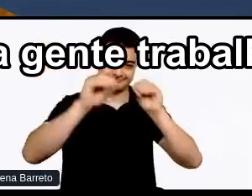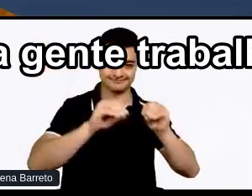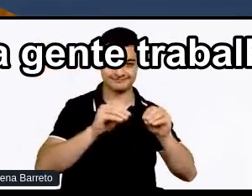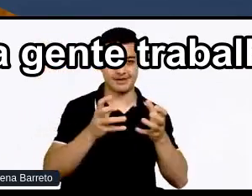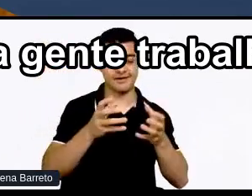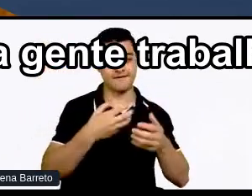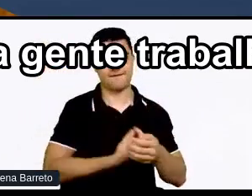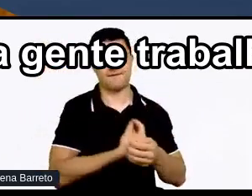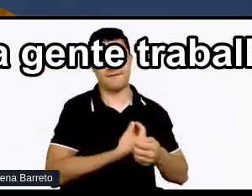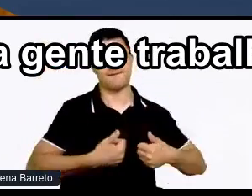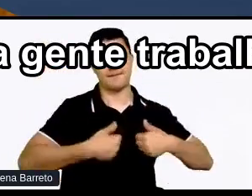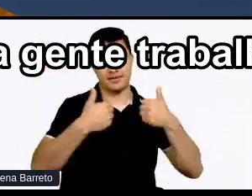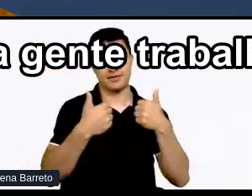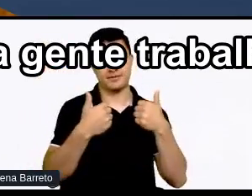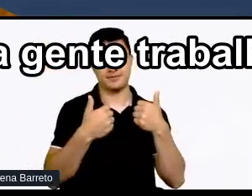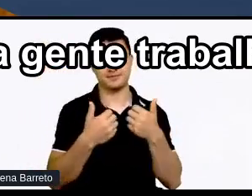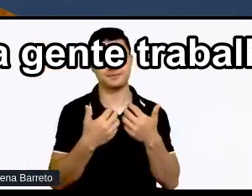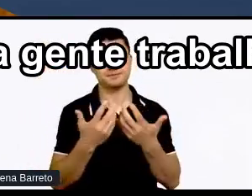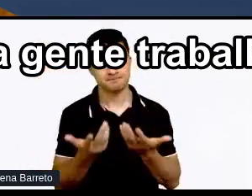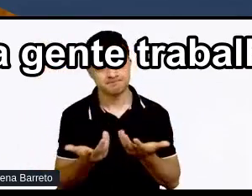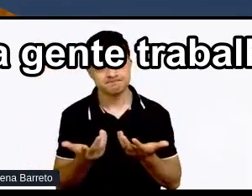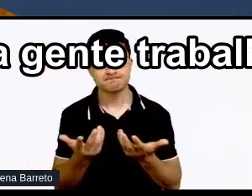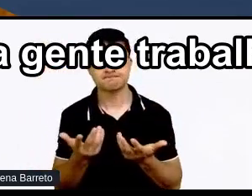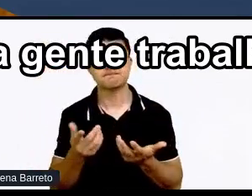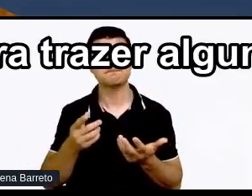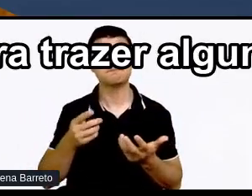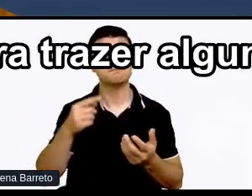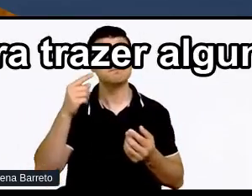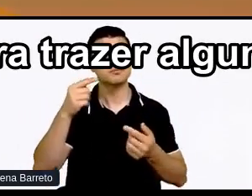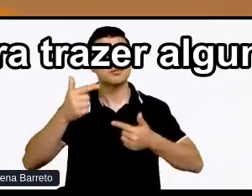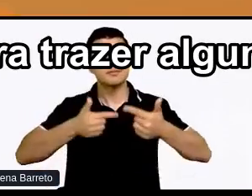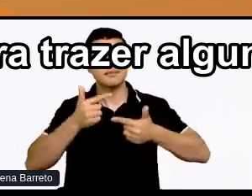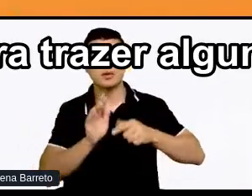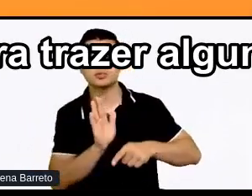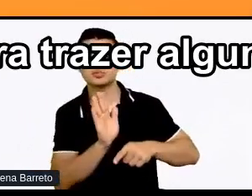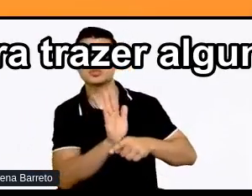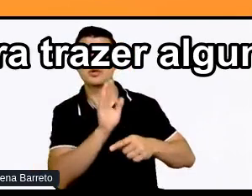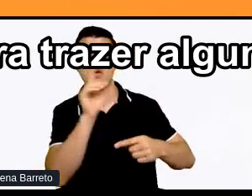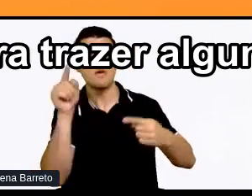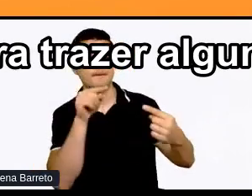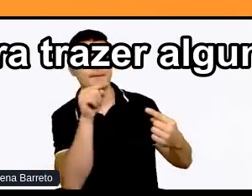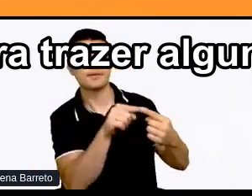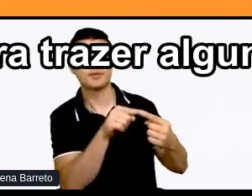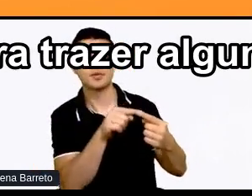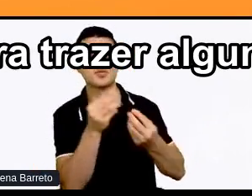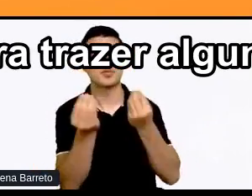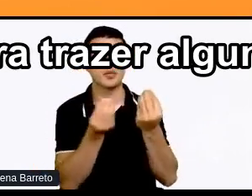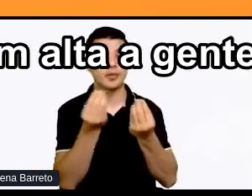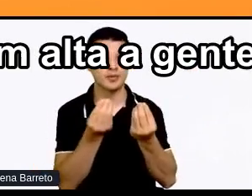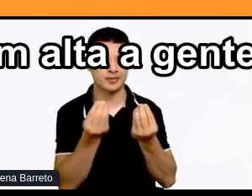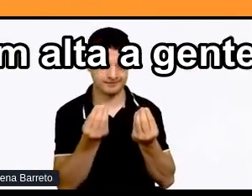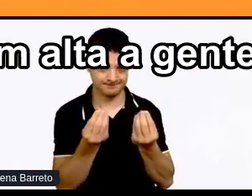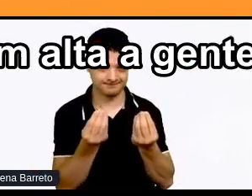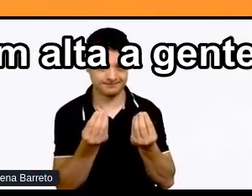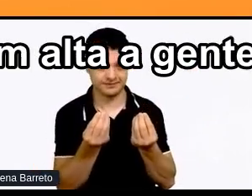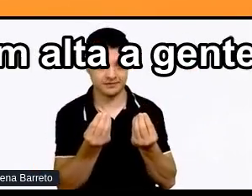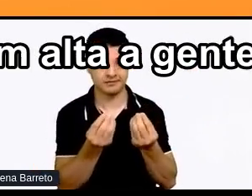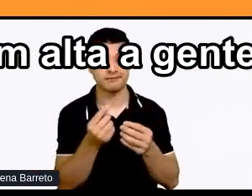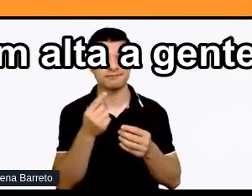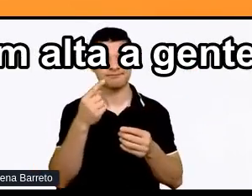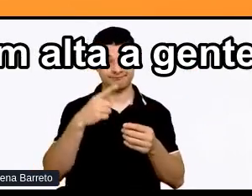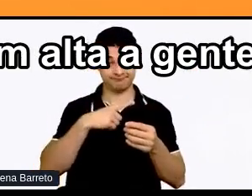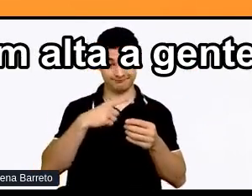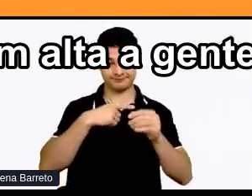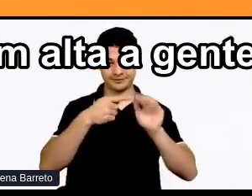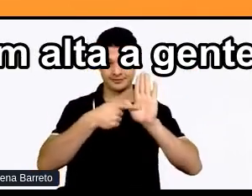propósito, e como é que a gente trabalha com ele com objetividade. Só para trazer alguns dados para vocês, está muito